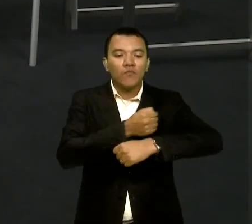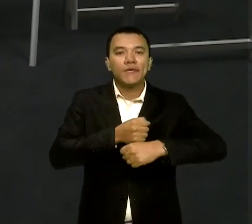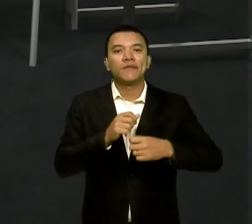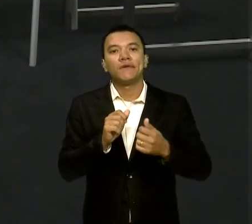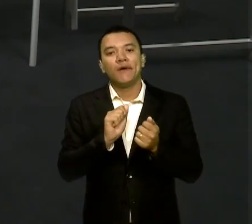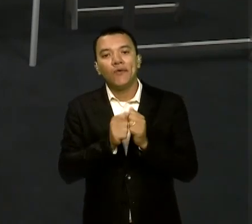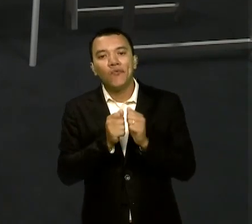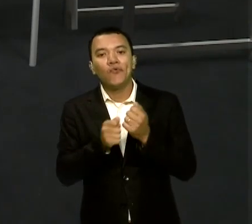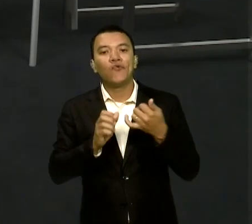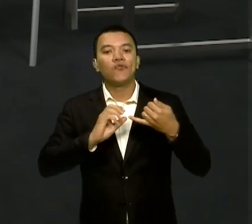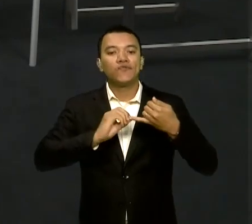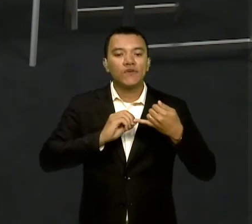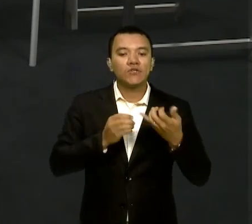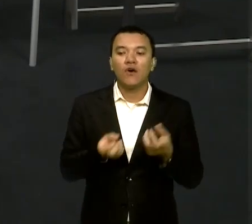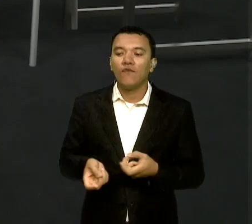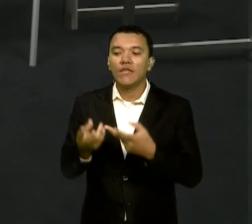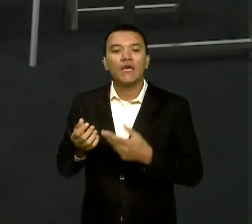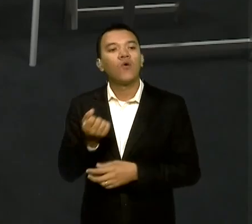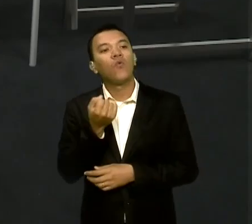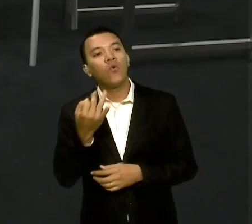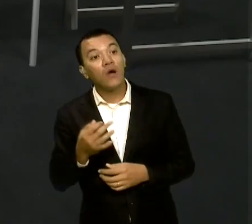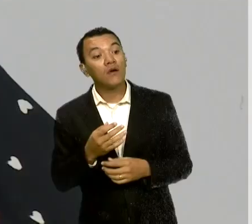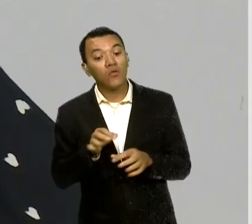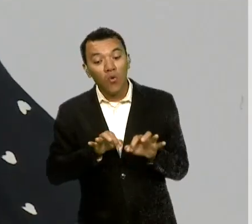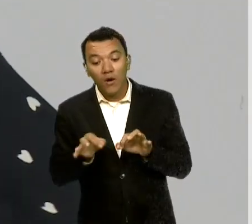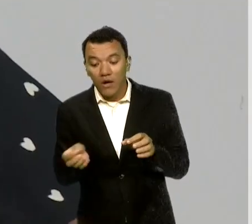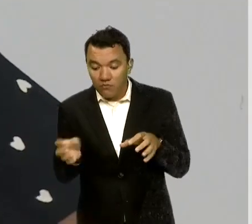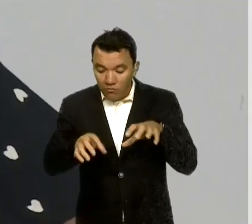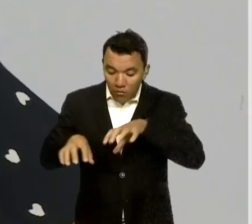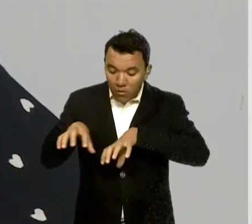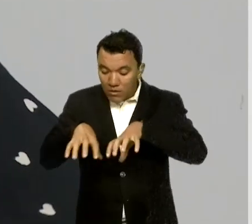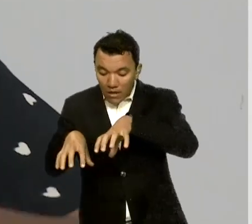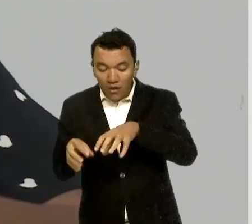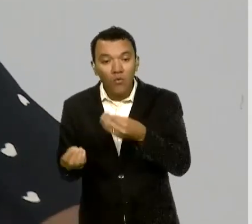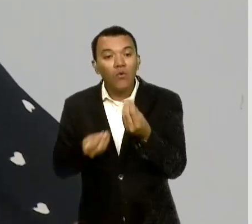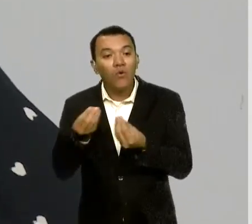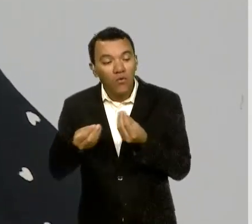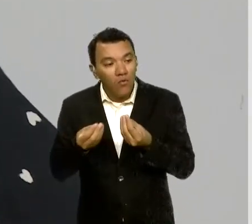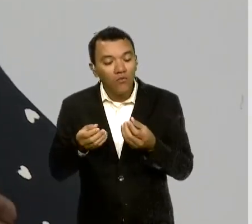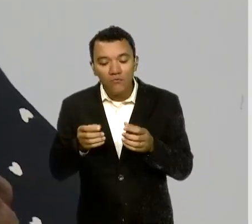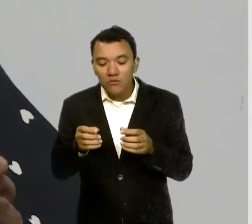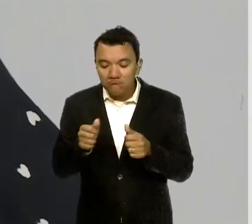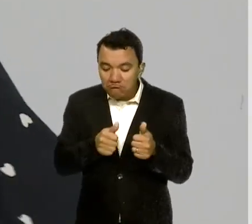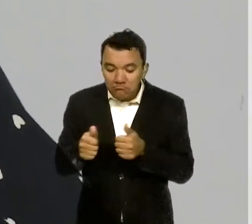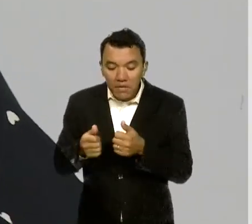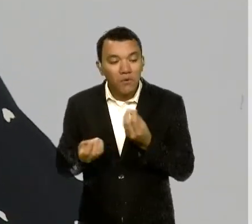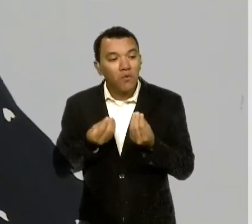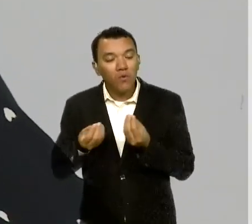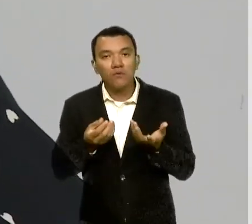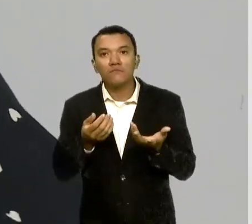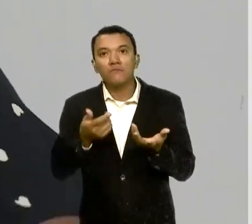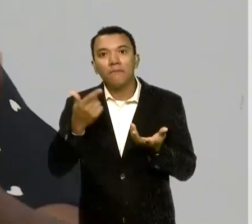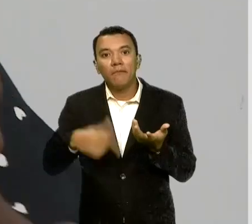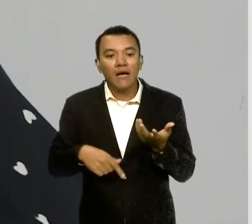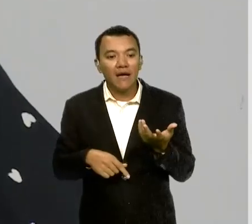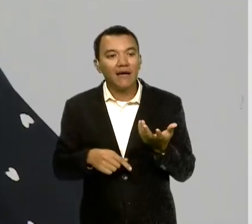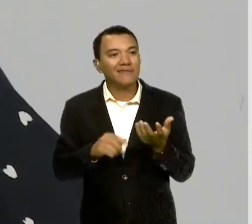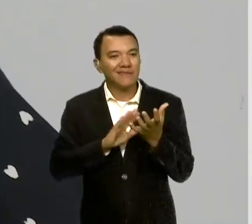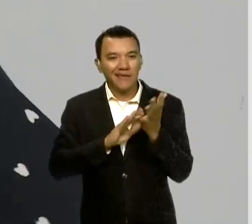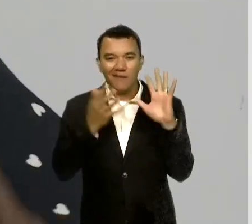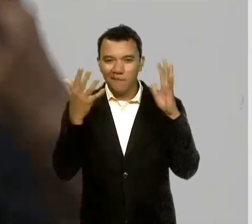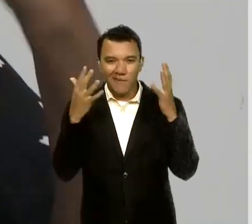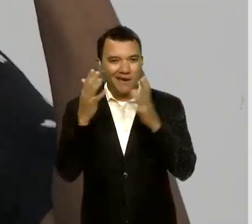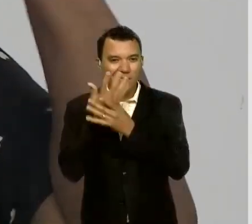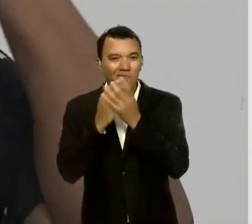feijão, é tanto. Como é que você vai montar essa comida? Como é que você vai fazer bem feito? Como é que você vai limpar suas unhas para fazer